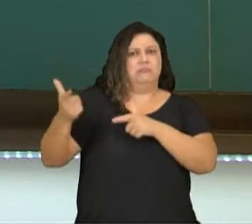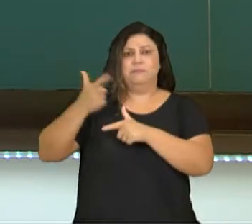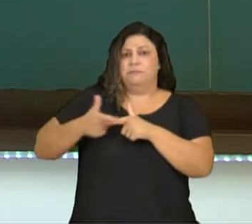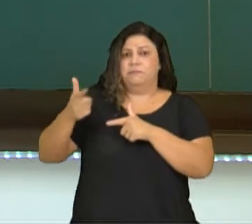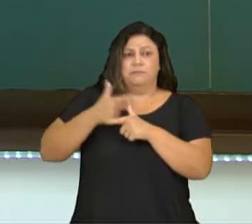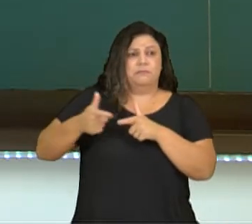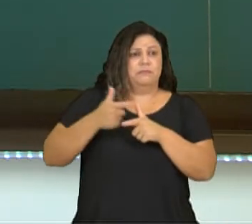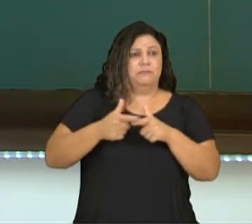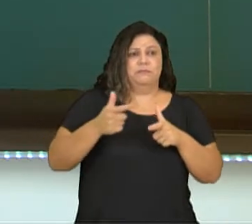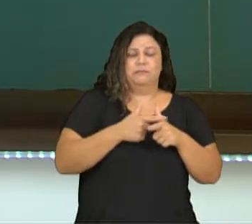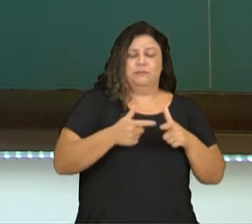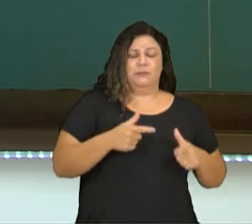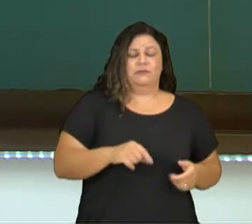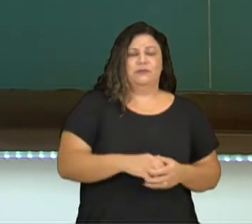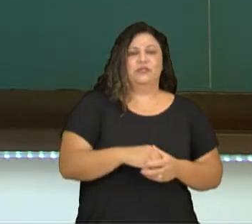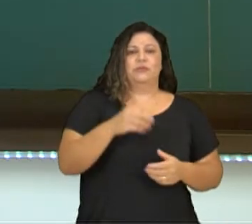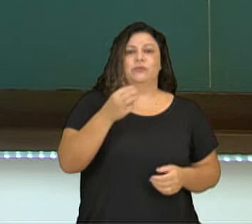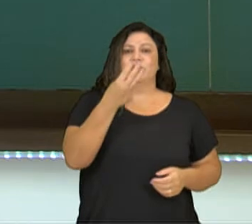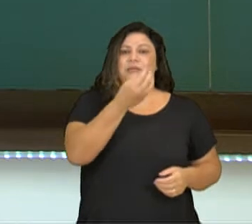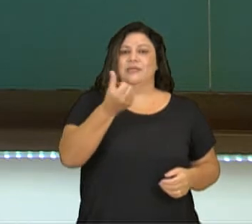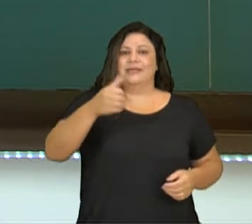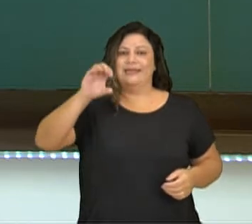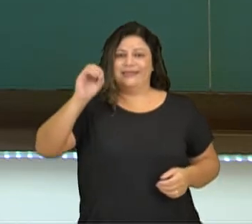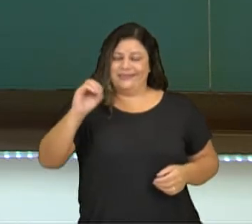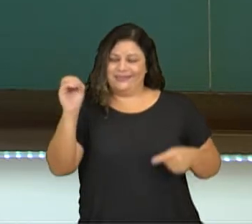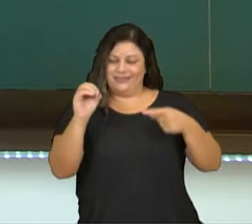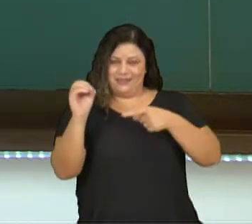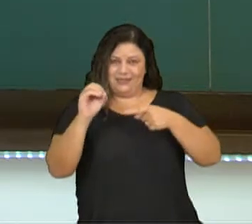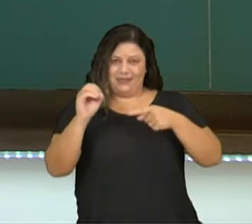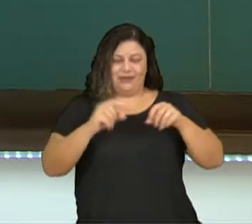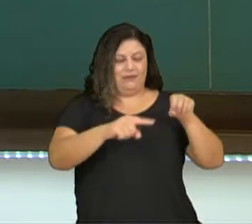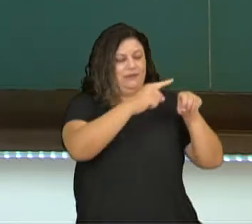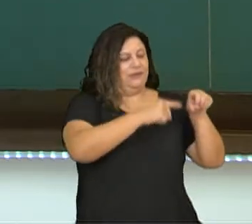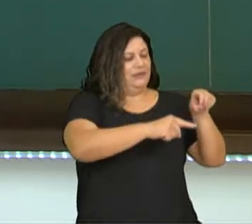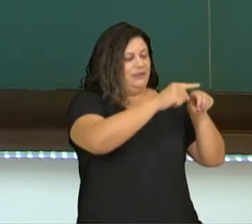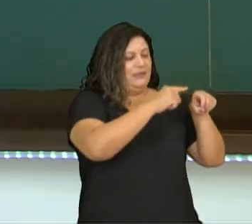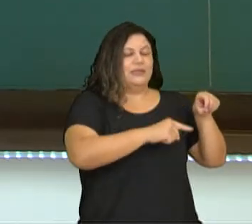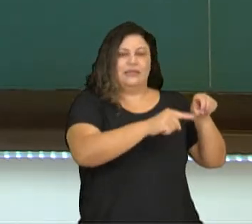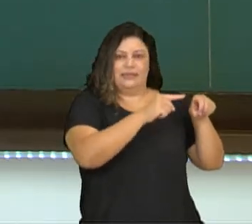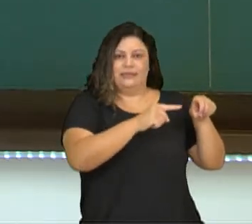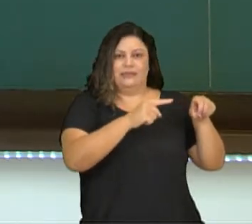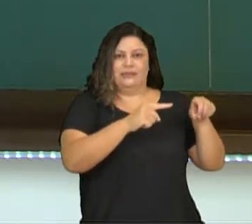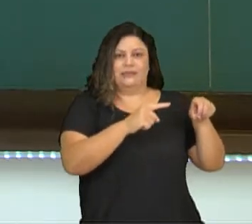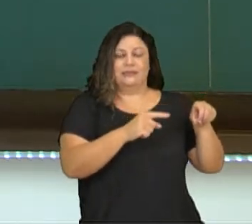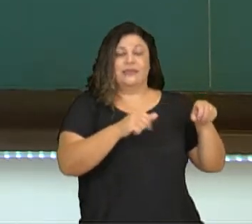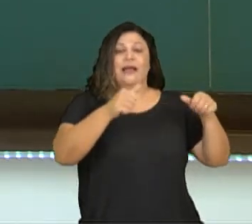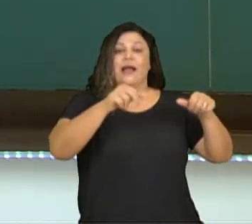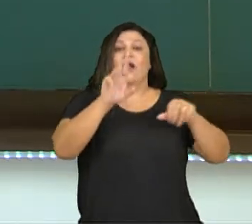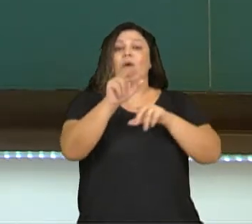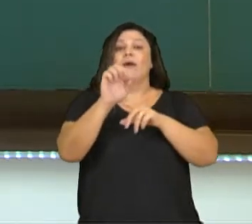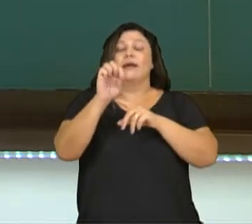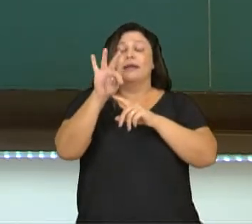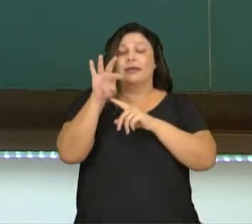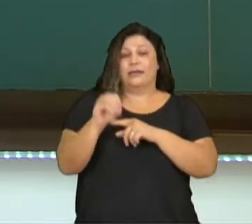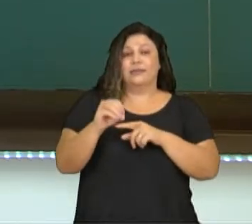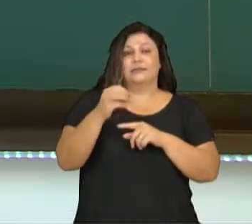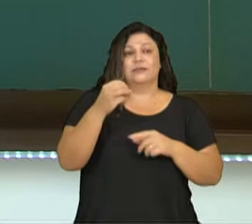divide por 360 graus, ele vai dar 3 voltas e vai sobrar 145, é o resto dessa